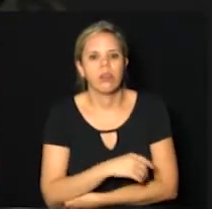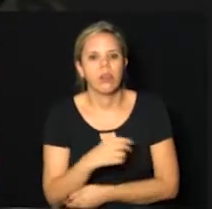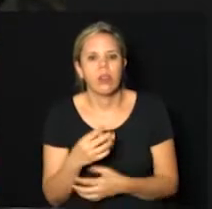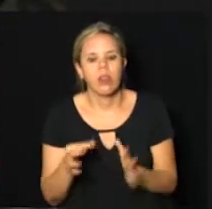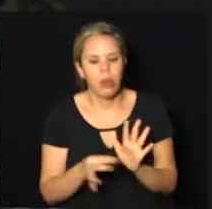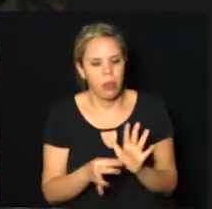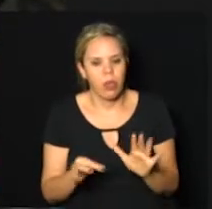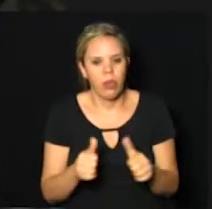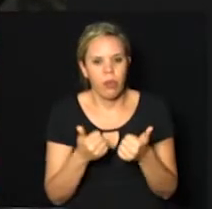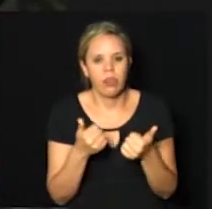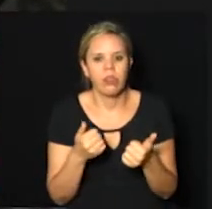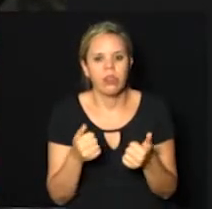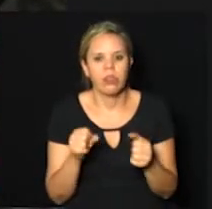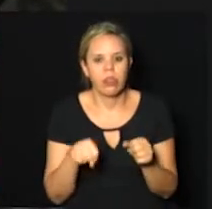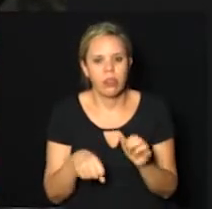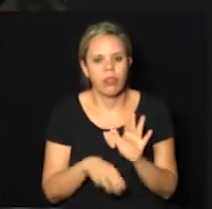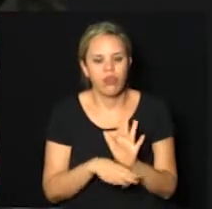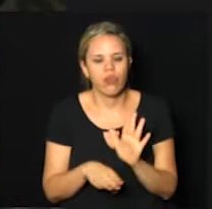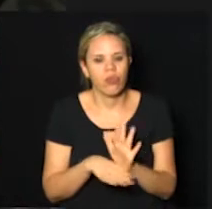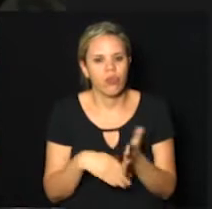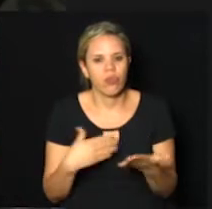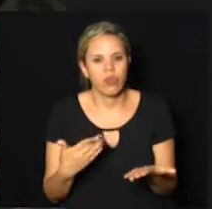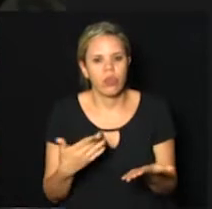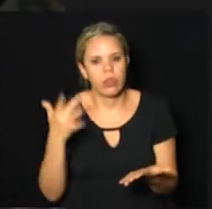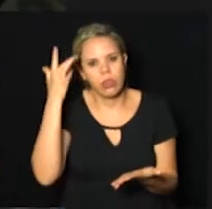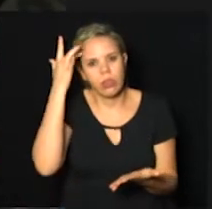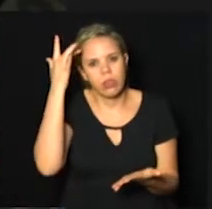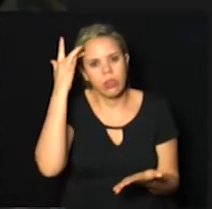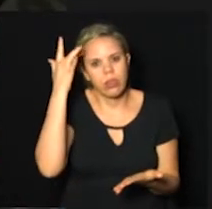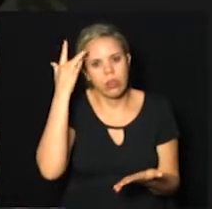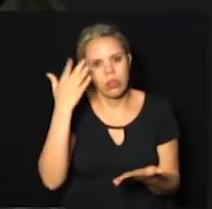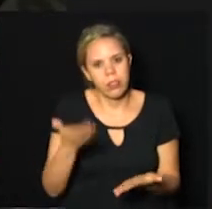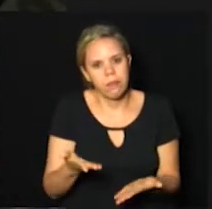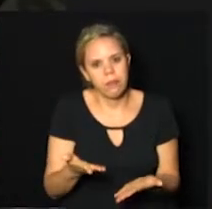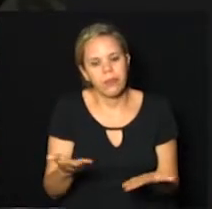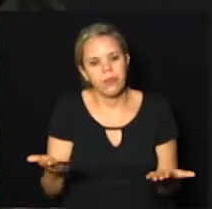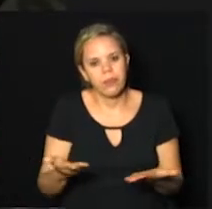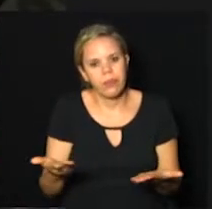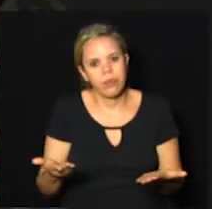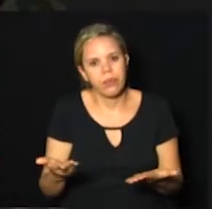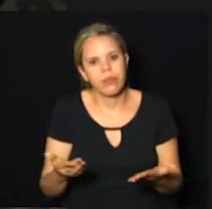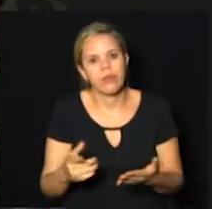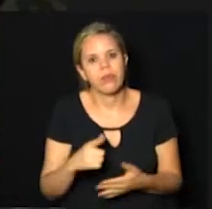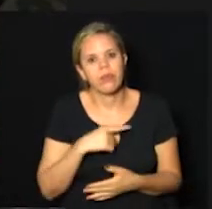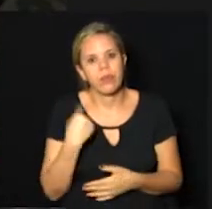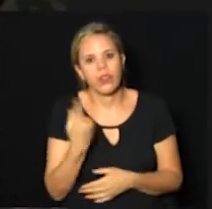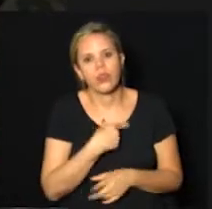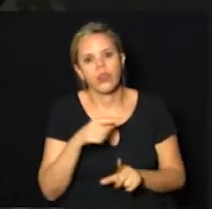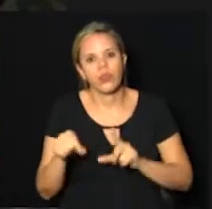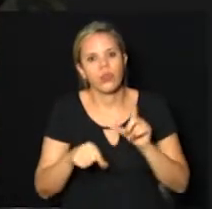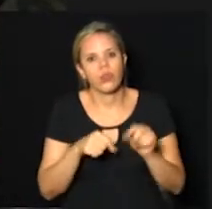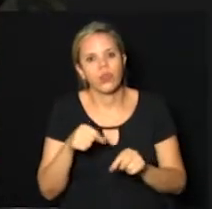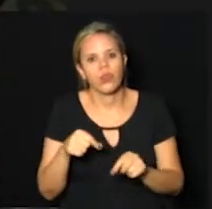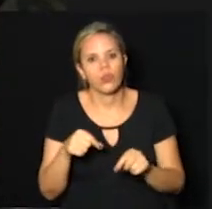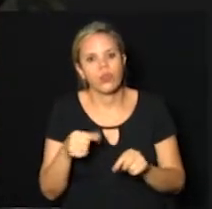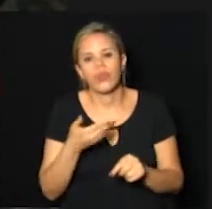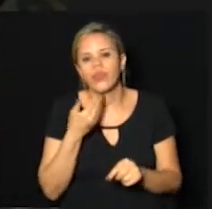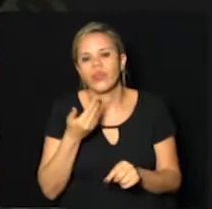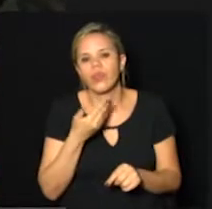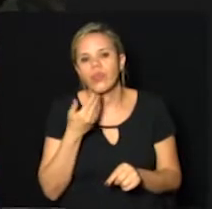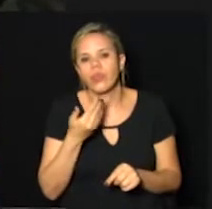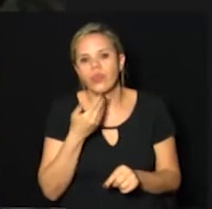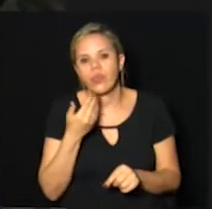diferença, sim, né? Que a gente está amadurecendo, que agora a gente tem nossas escolhas ficam mais fáceis, né? Quando a gente